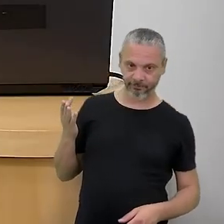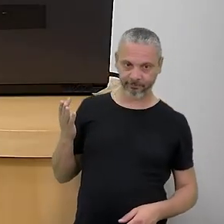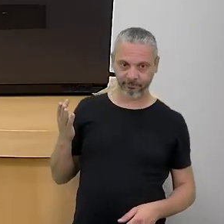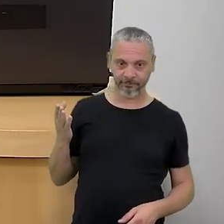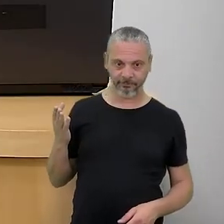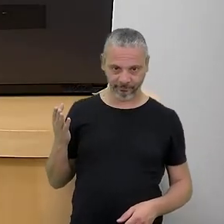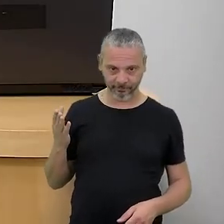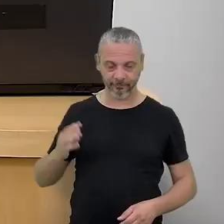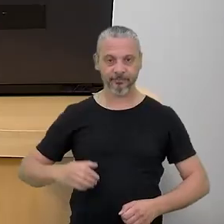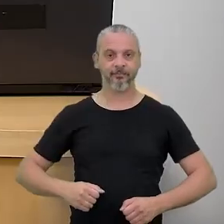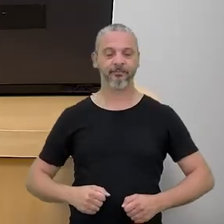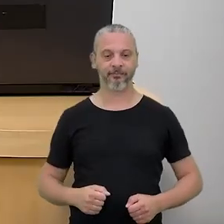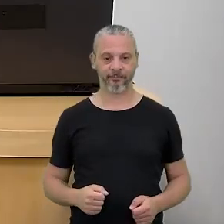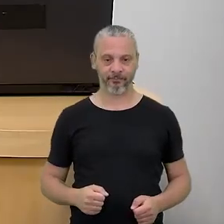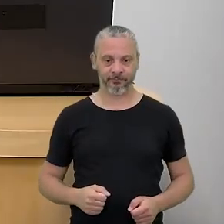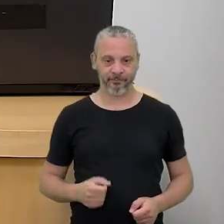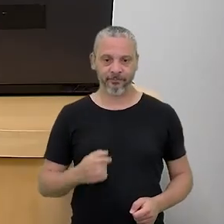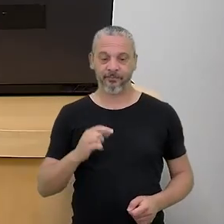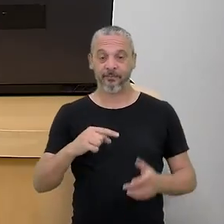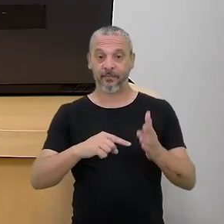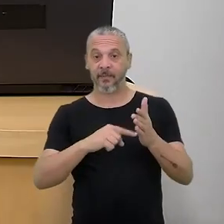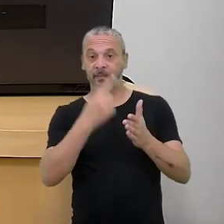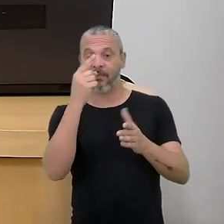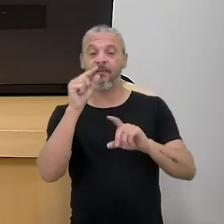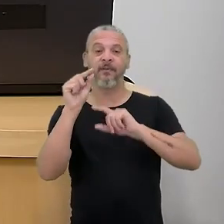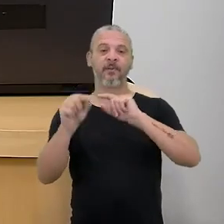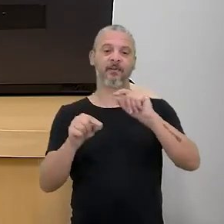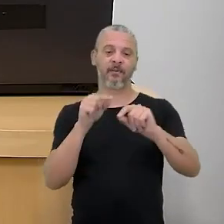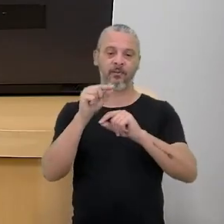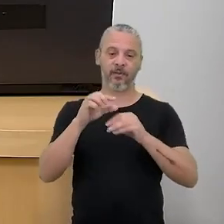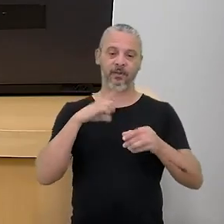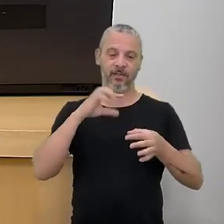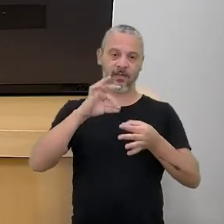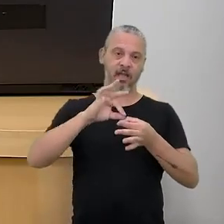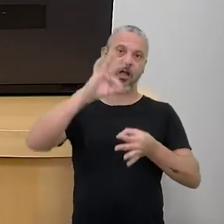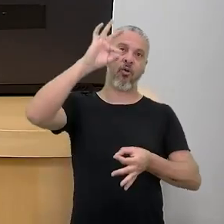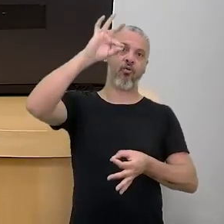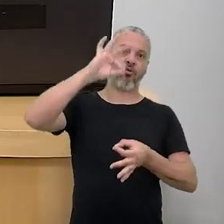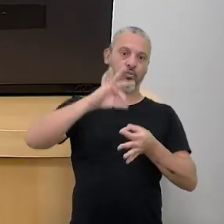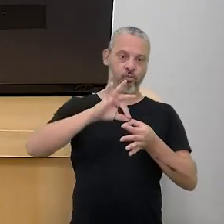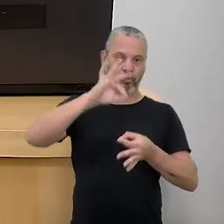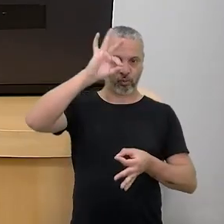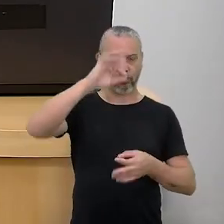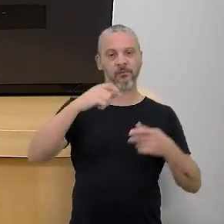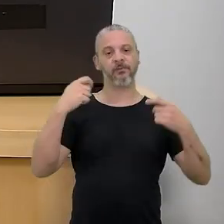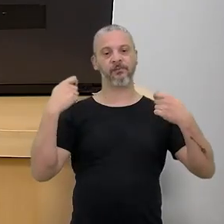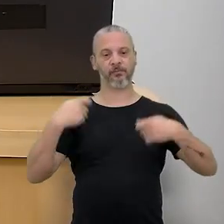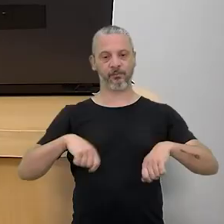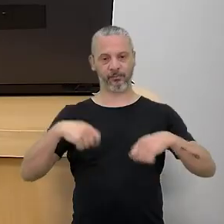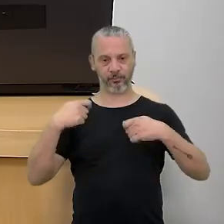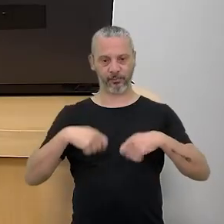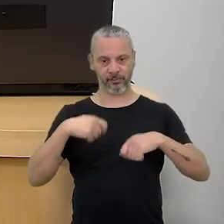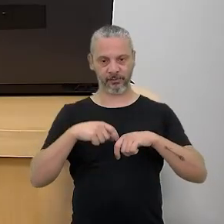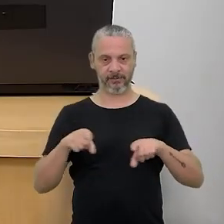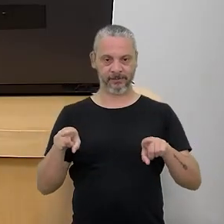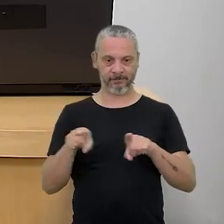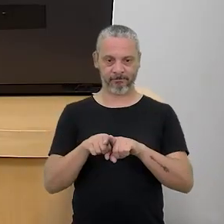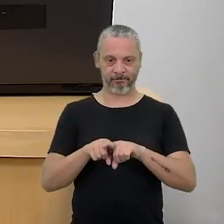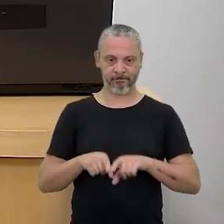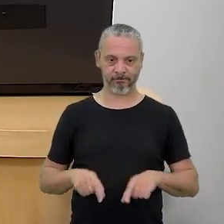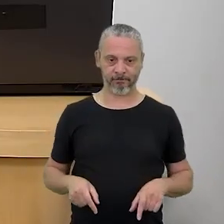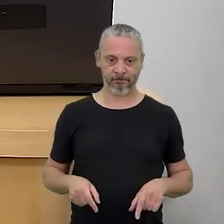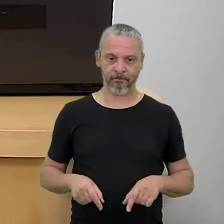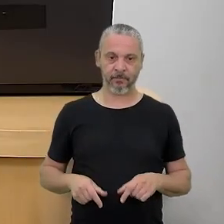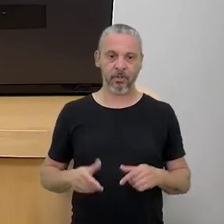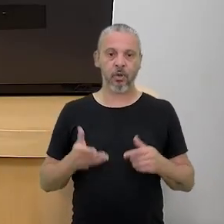marcações na nossa caixinha de suco. Primeiro, tem uma altura em específico que nós precisamos marcar na nossa